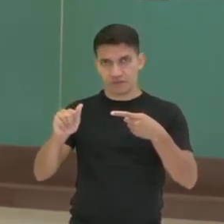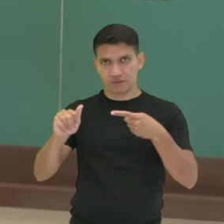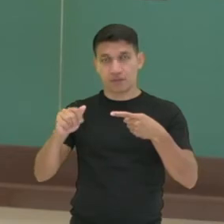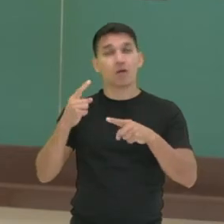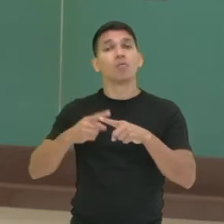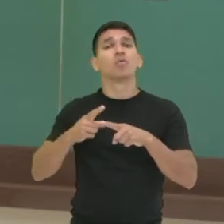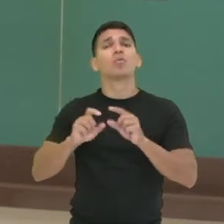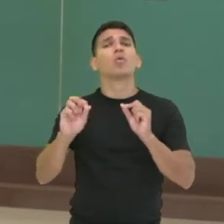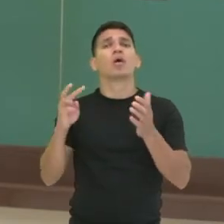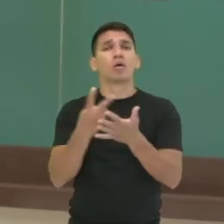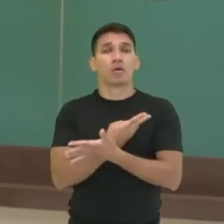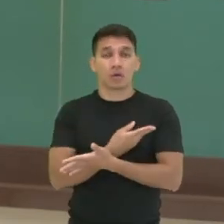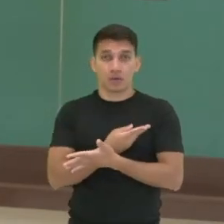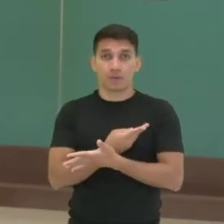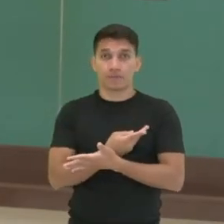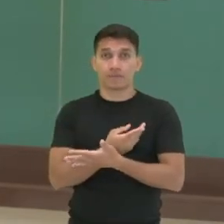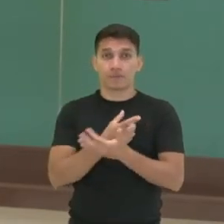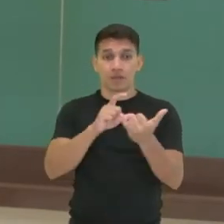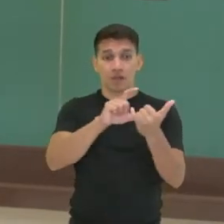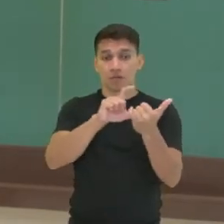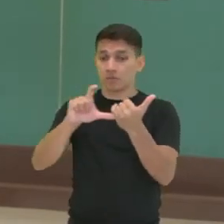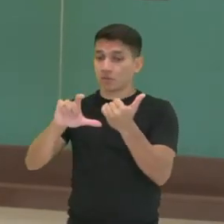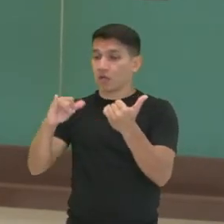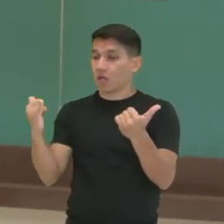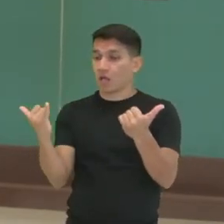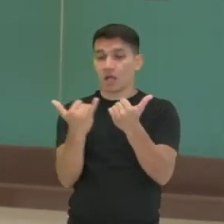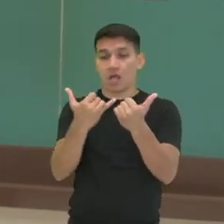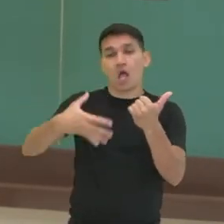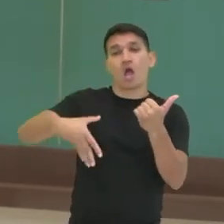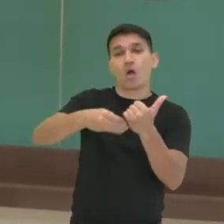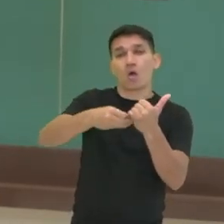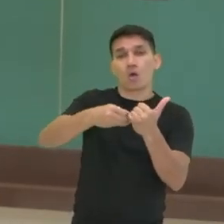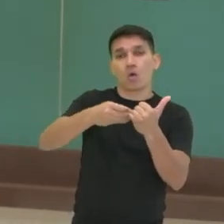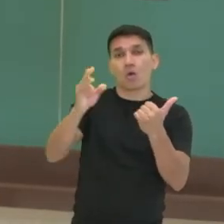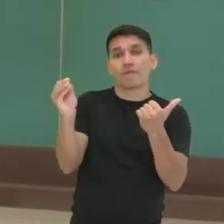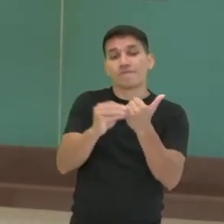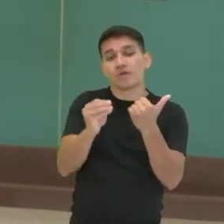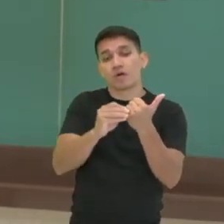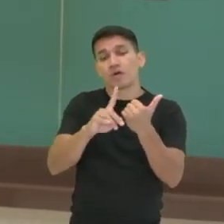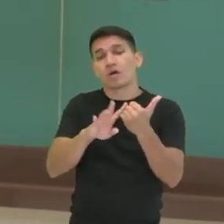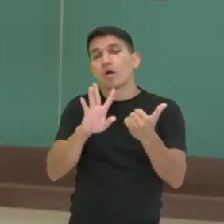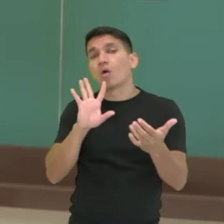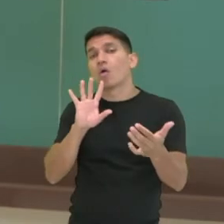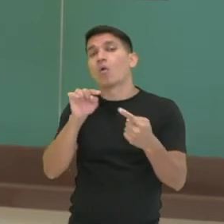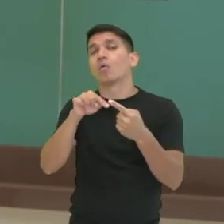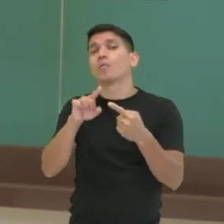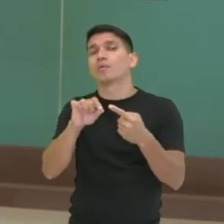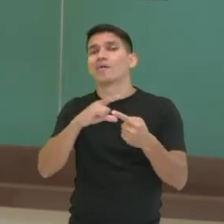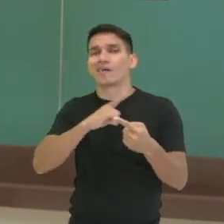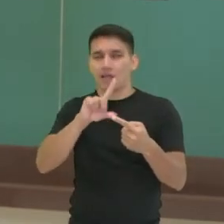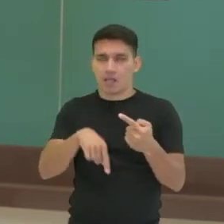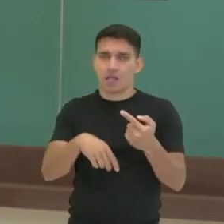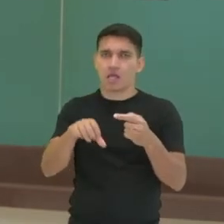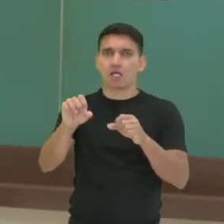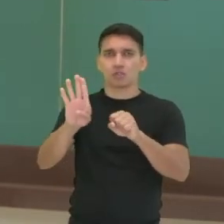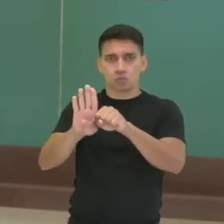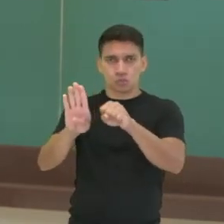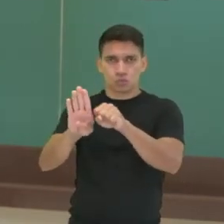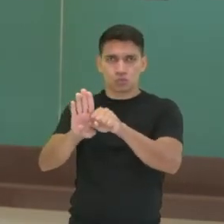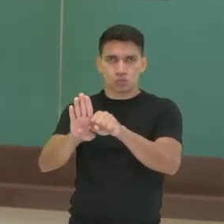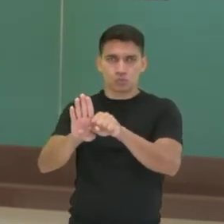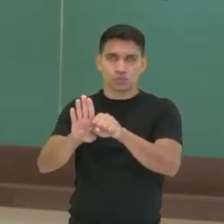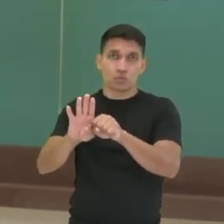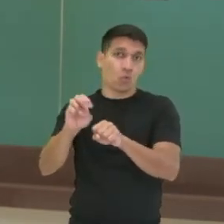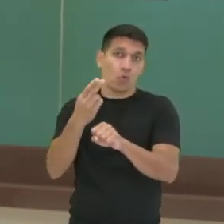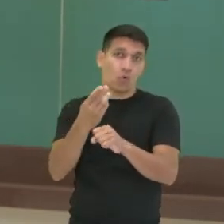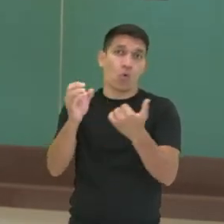porque a oração ela está completando um termo que tem a função de um substantivo, como, por exemplo,